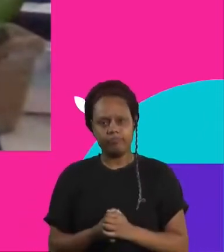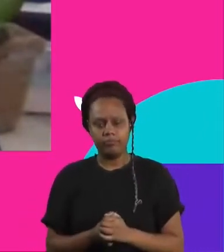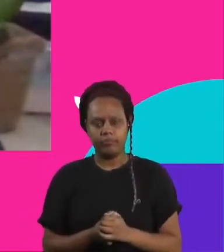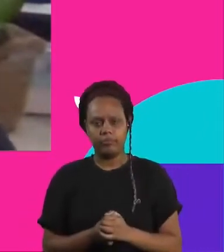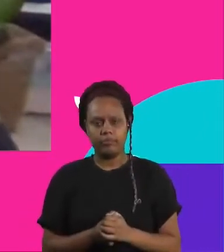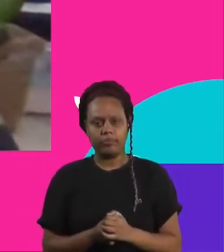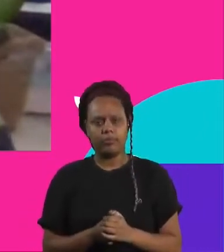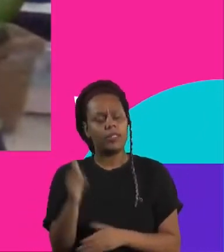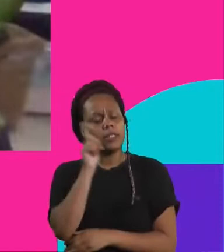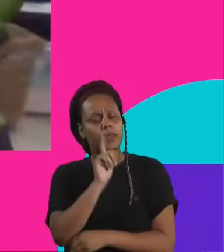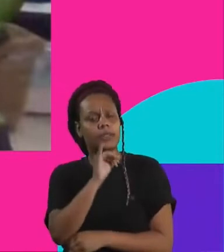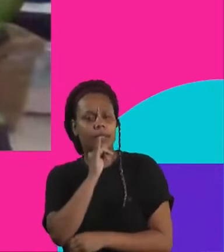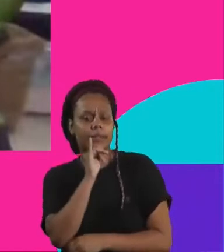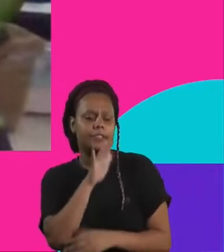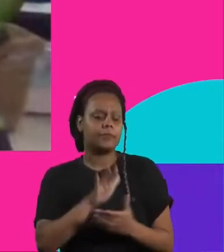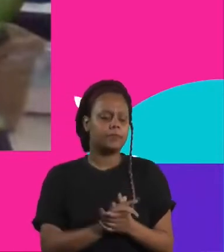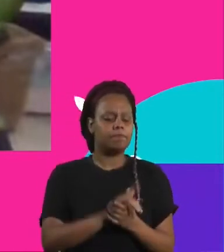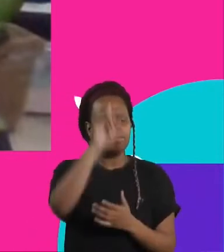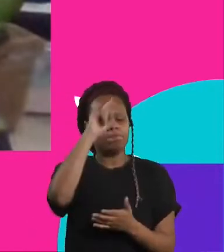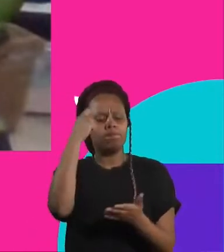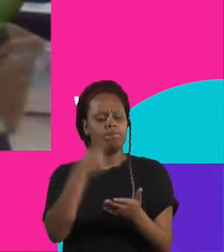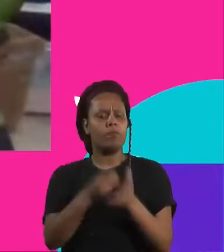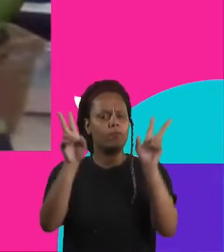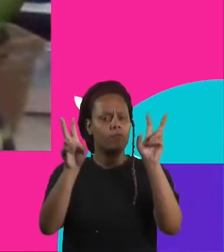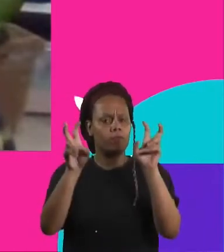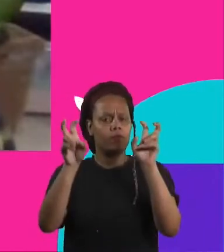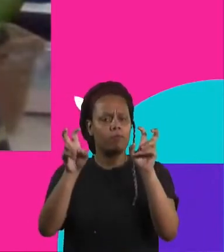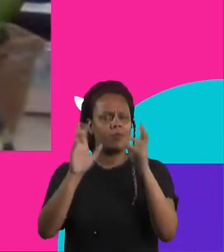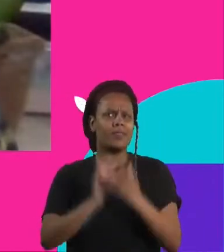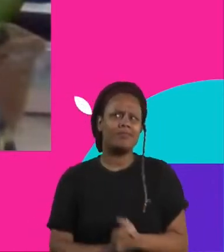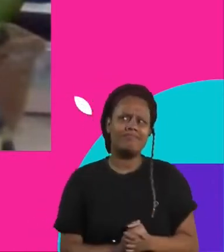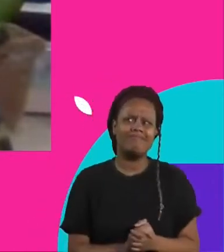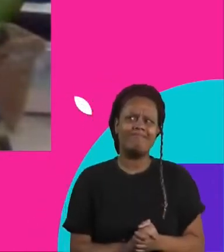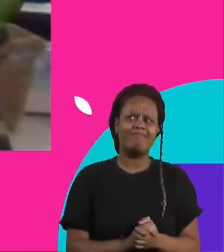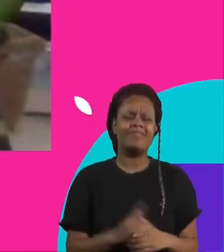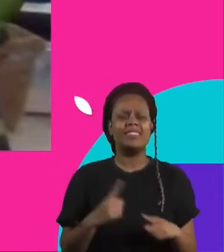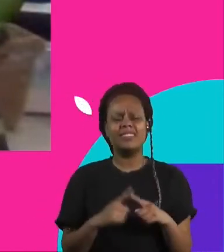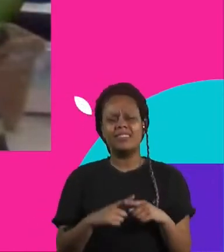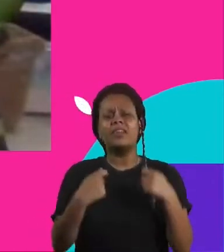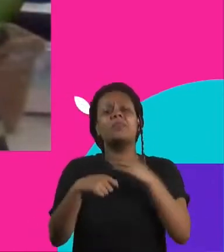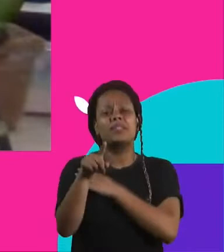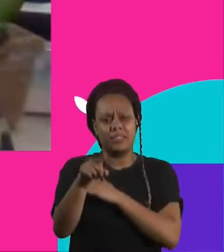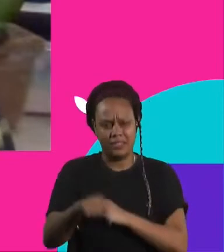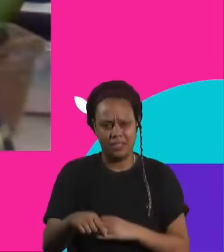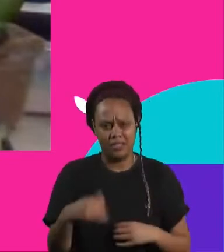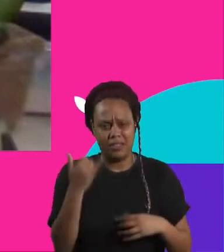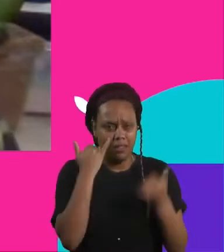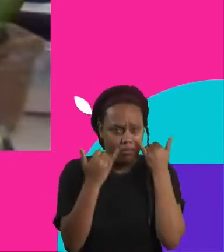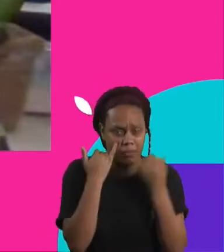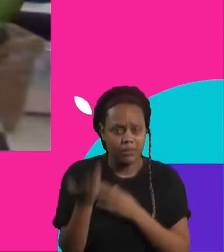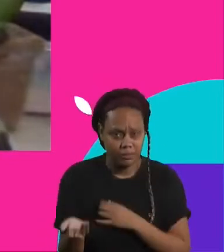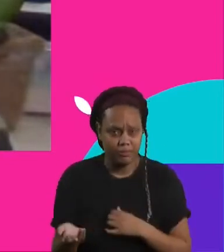conseguir tomar uma decisão sobre para que ela precisa daquela informação. Então,